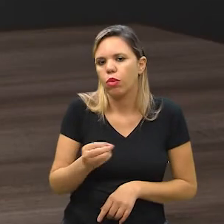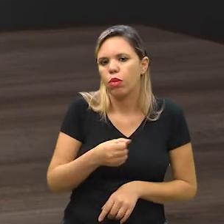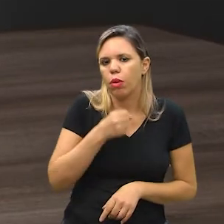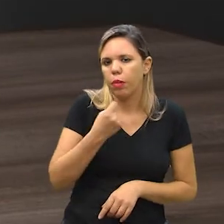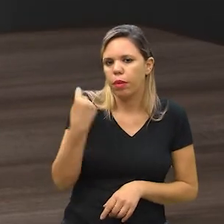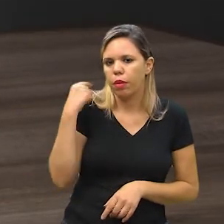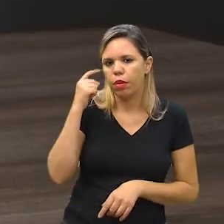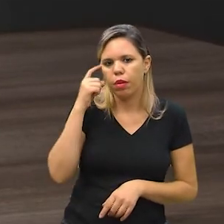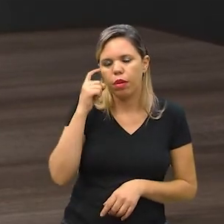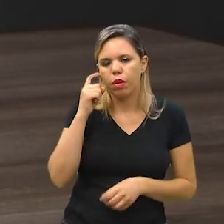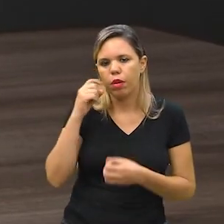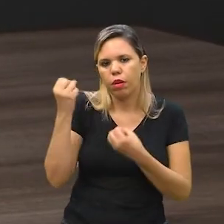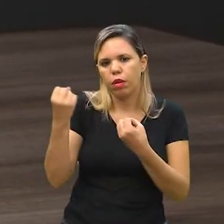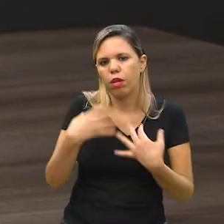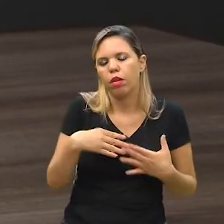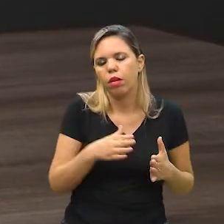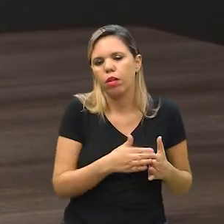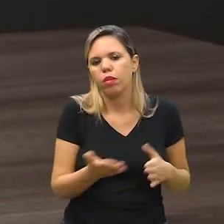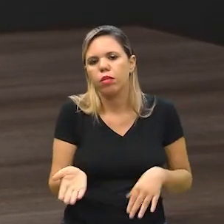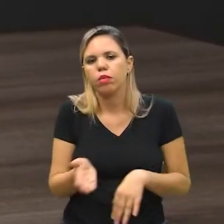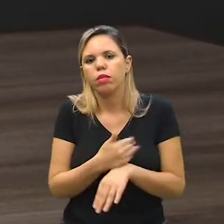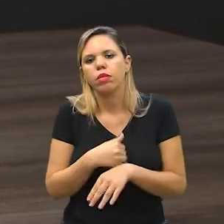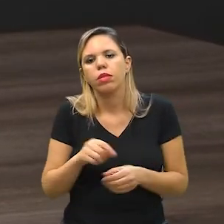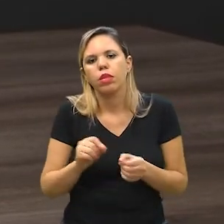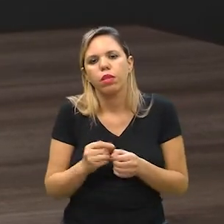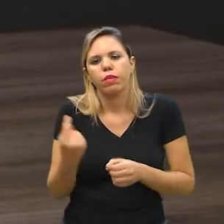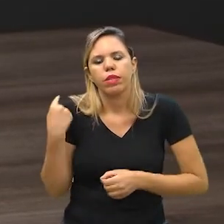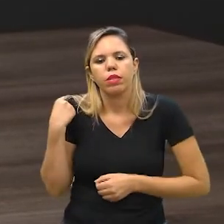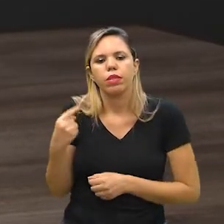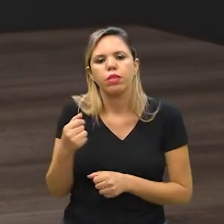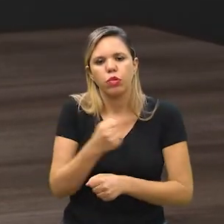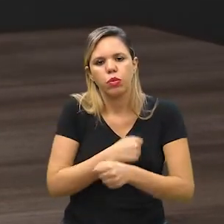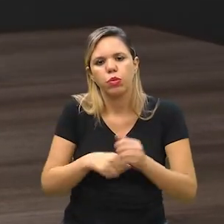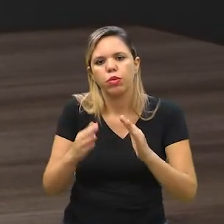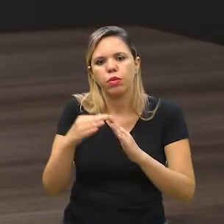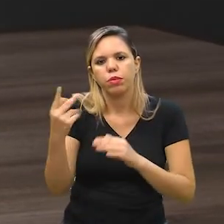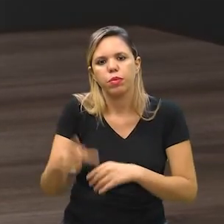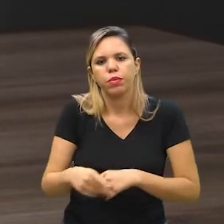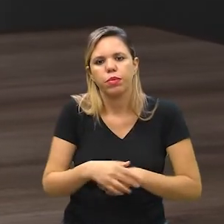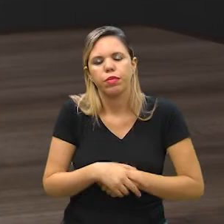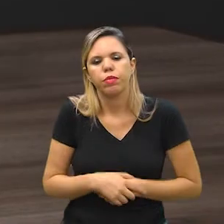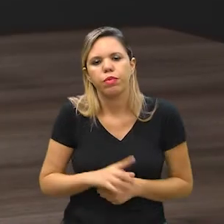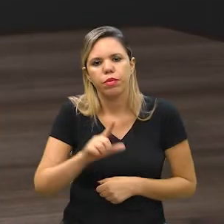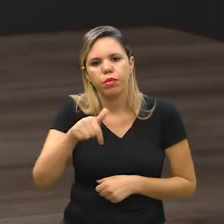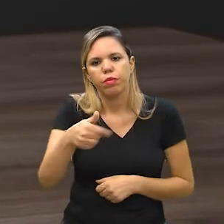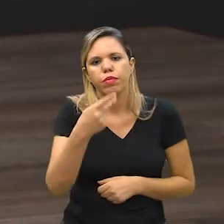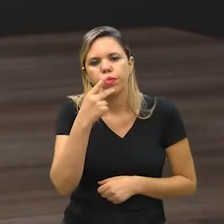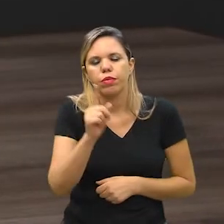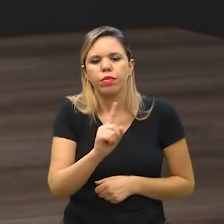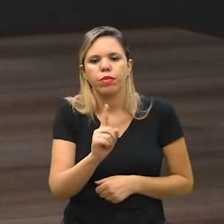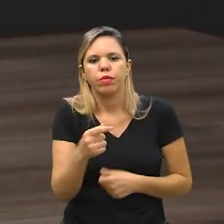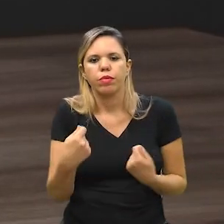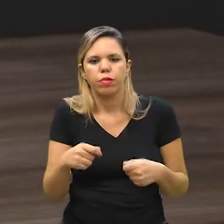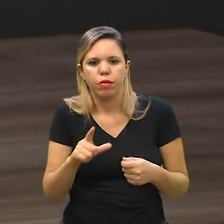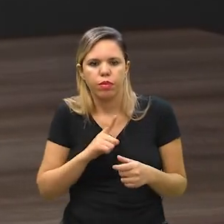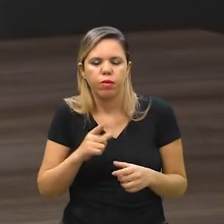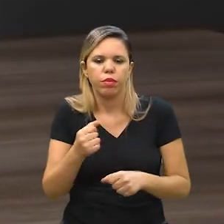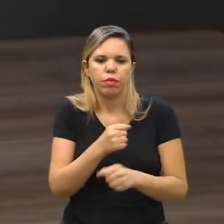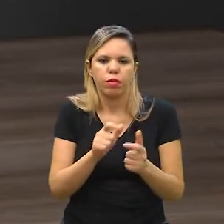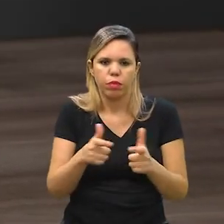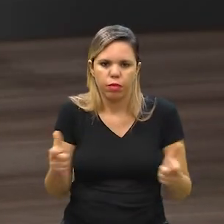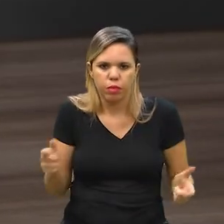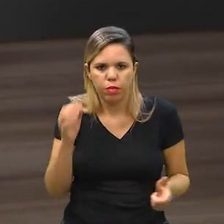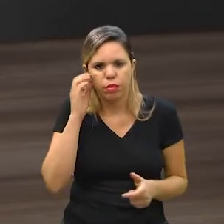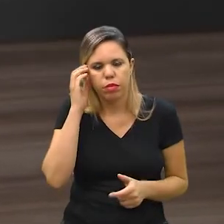nosso entrevistado, contou no bloco anterior, que ele fazia lá na cozinha da casa dele. Depois ele falou, não, a gente precisa ter uma